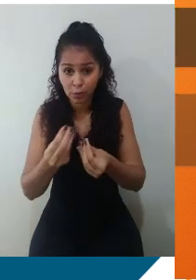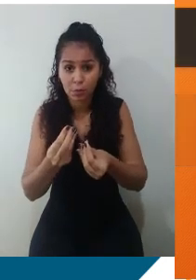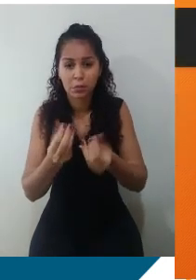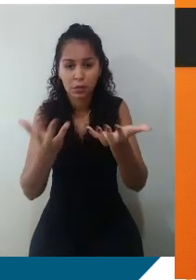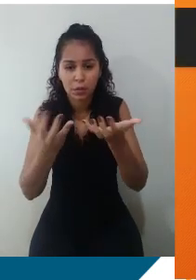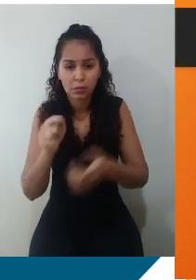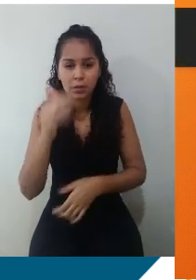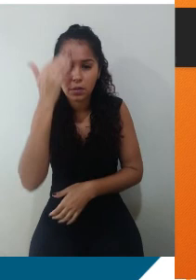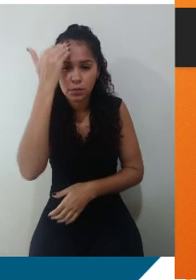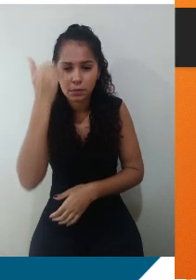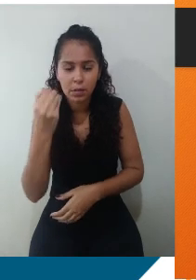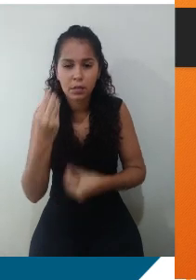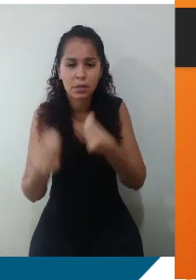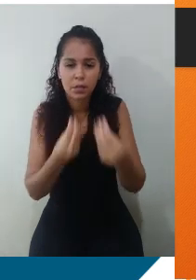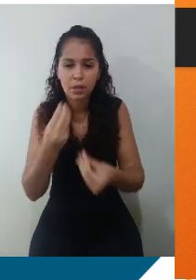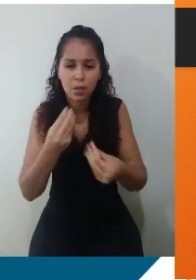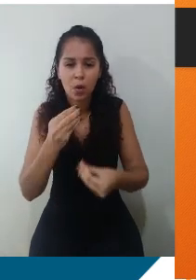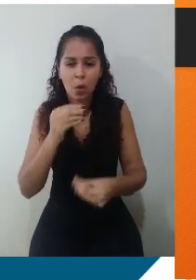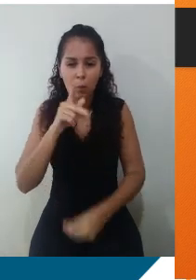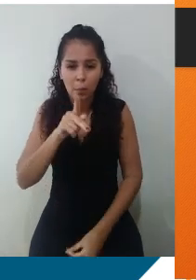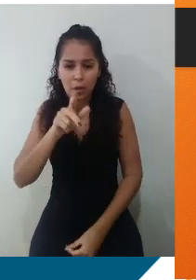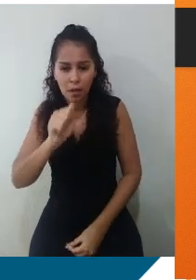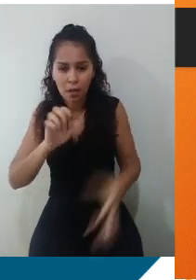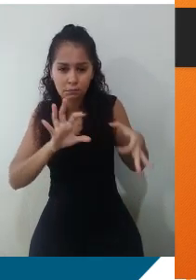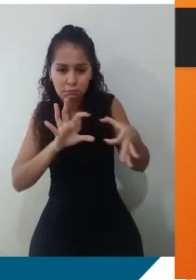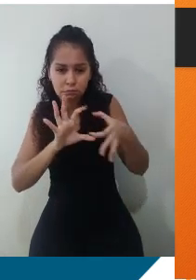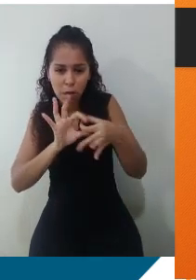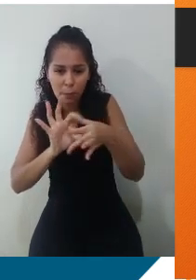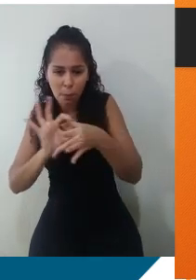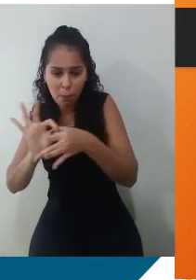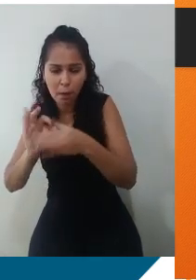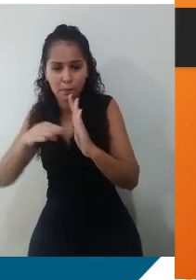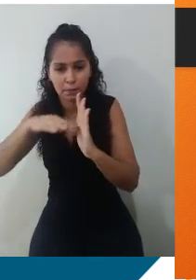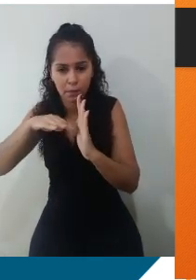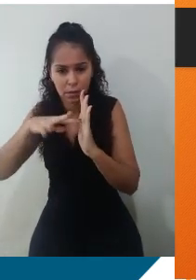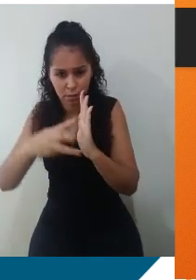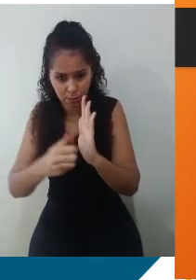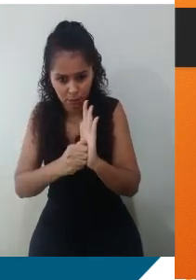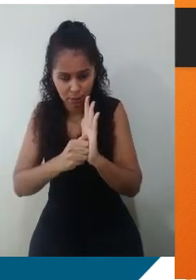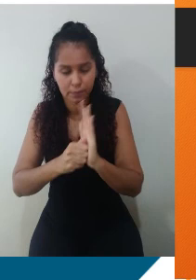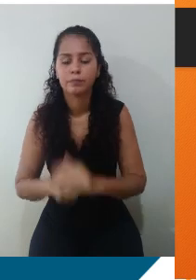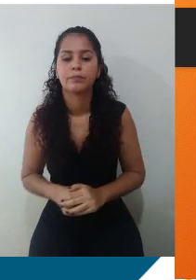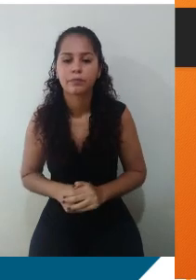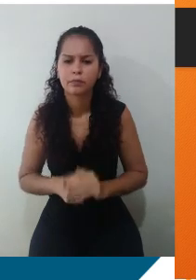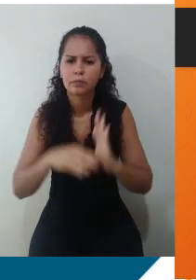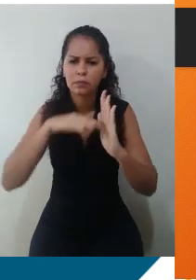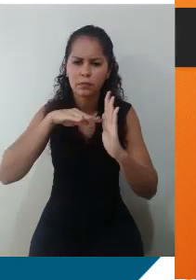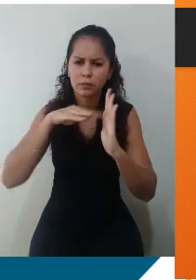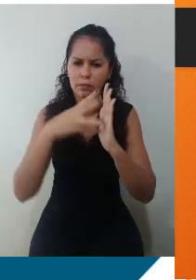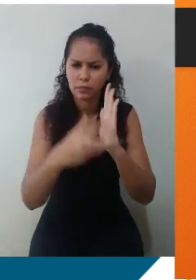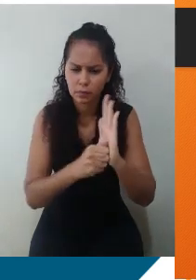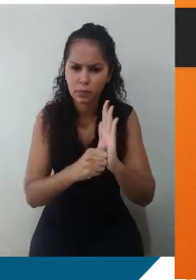eu gostaria que você soubesse o quanto as progressões aritméticas estão associadas às médias aritméticas.